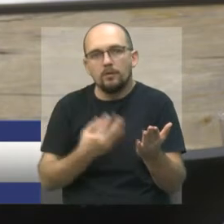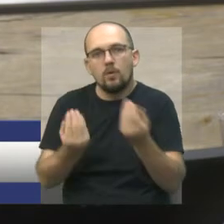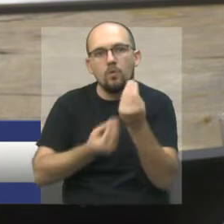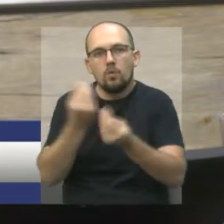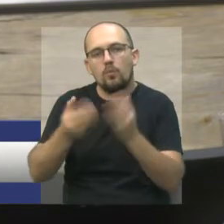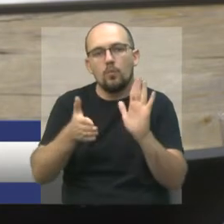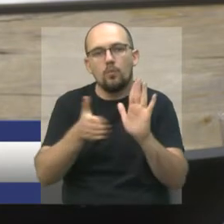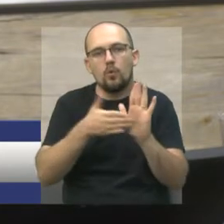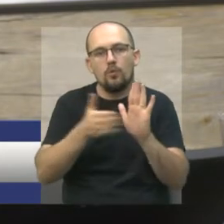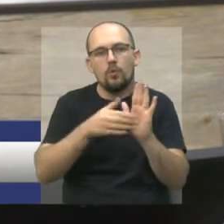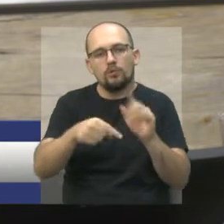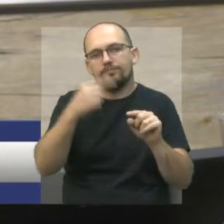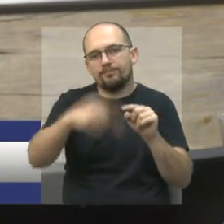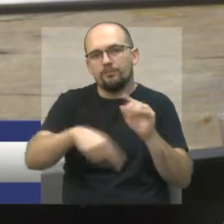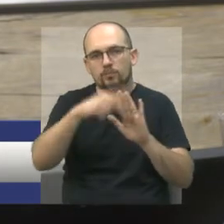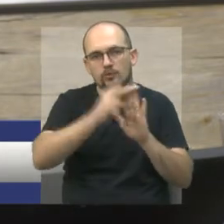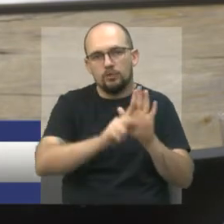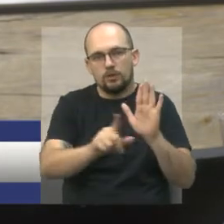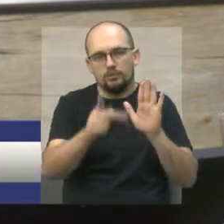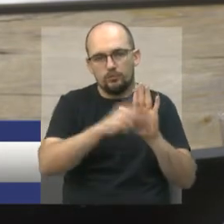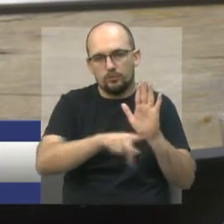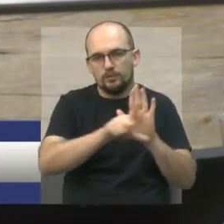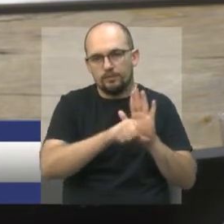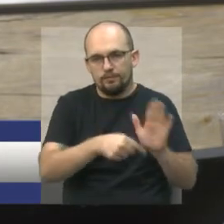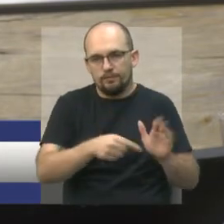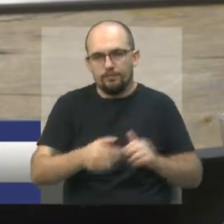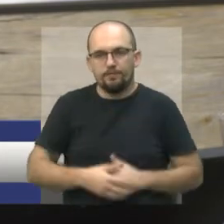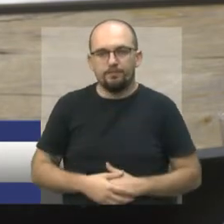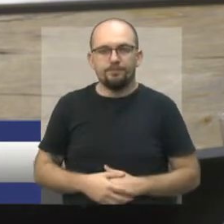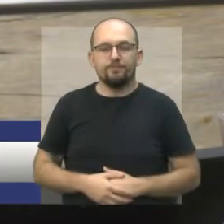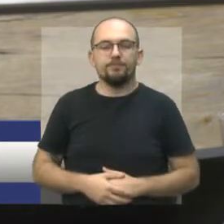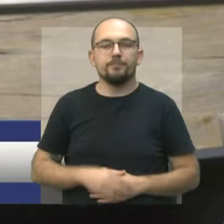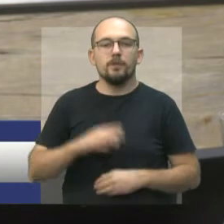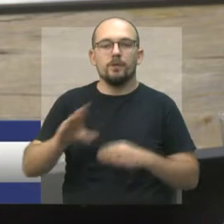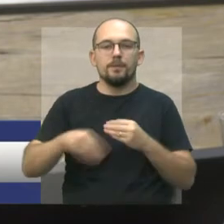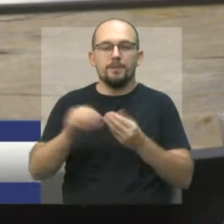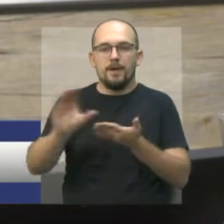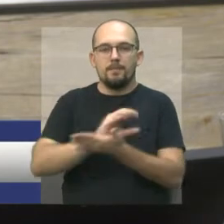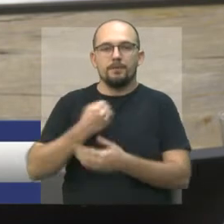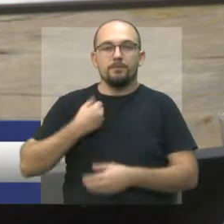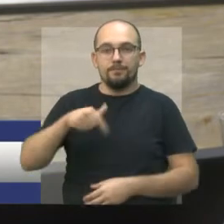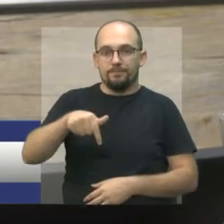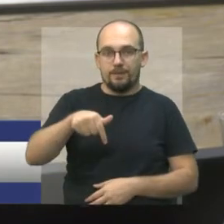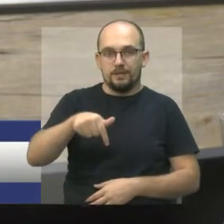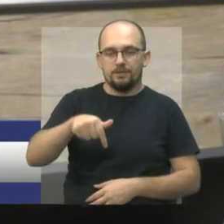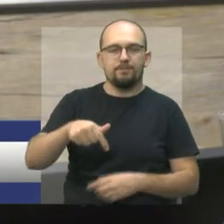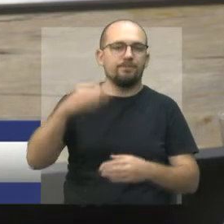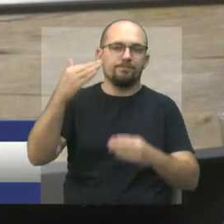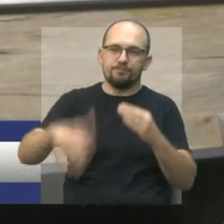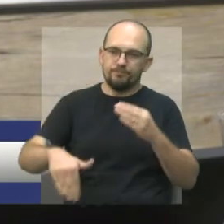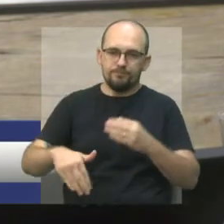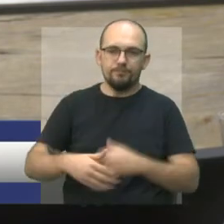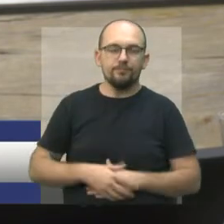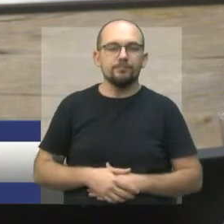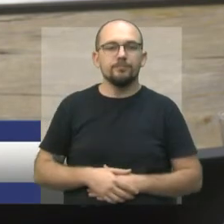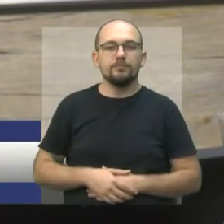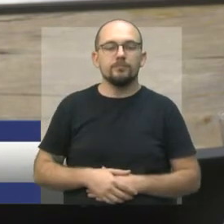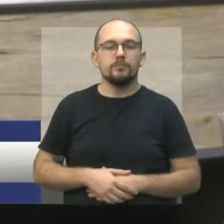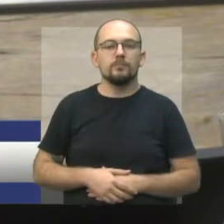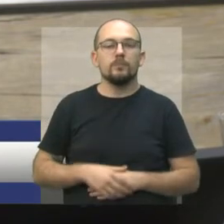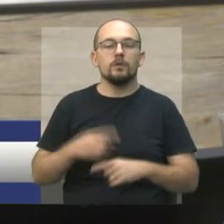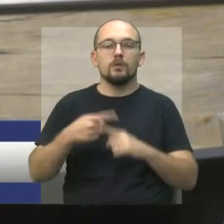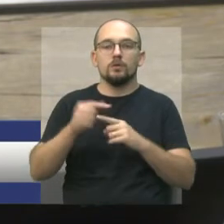com o presente projeto de lei. Emenda número 7, contrário. Vez que a destinação